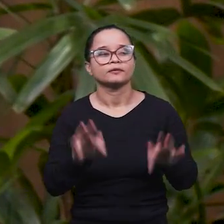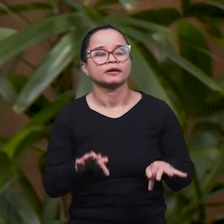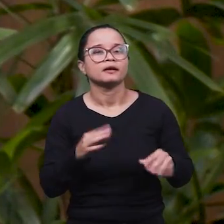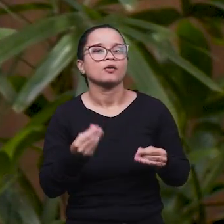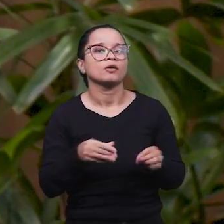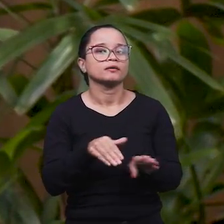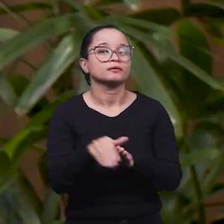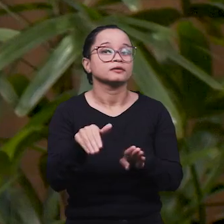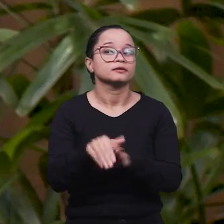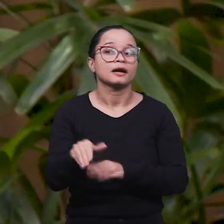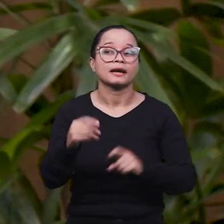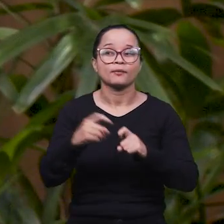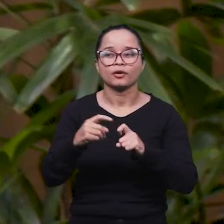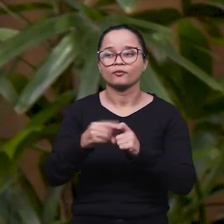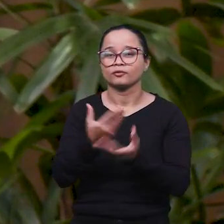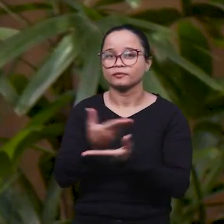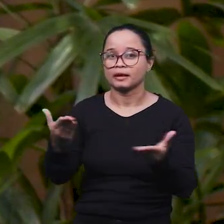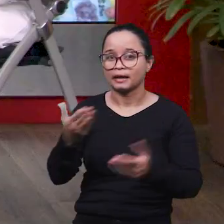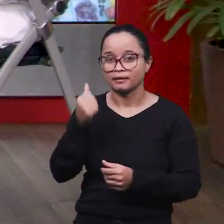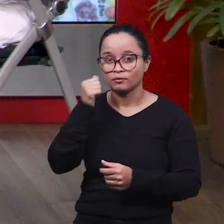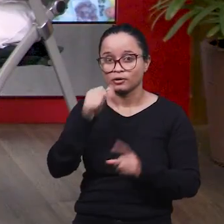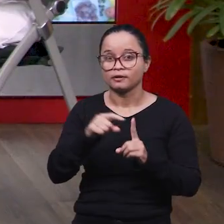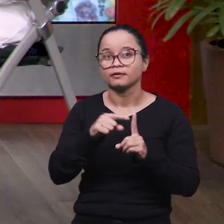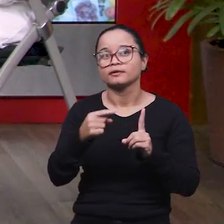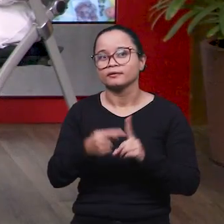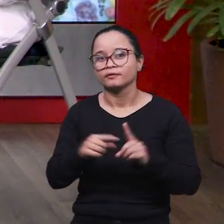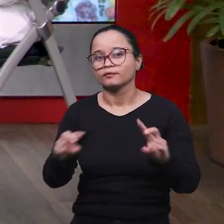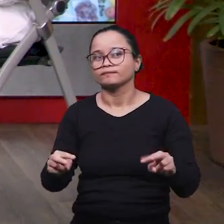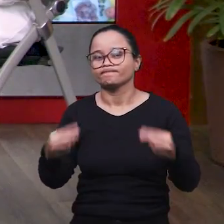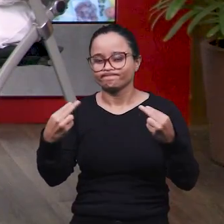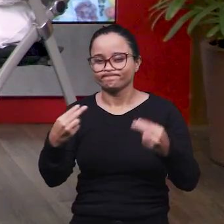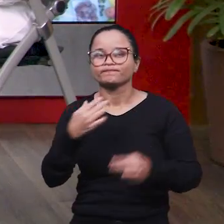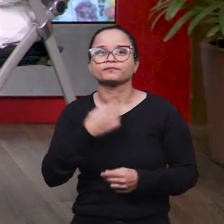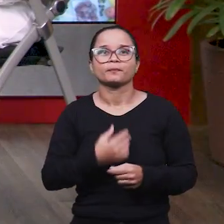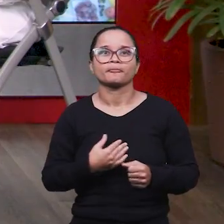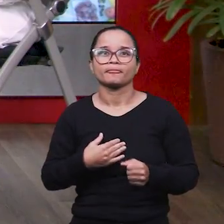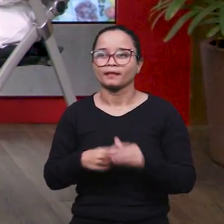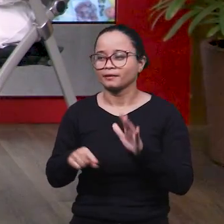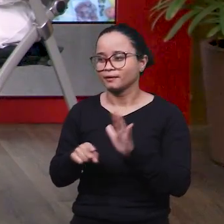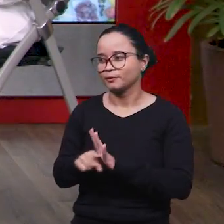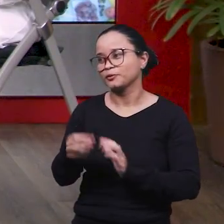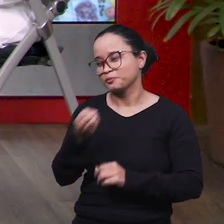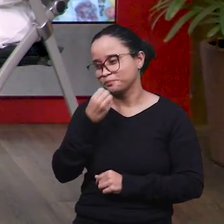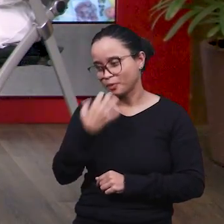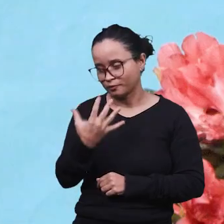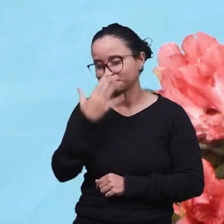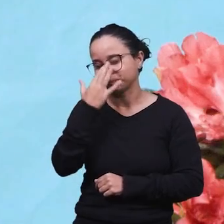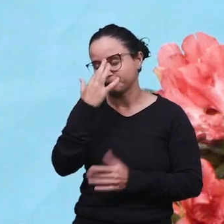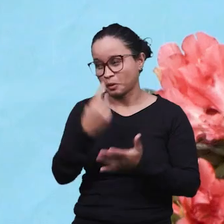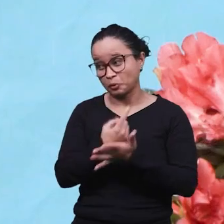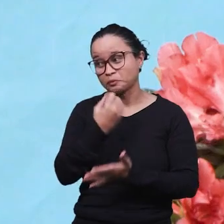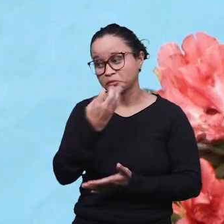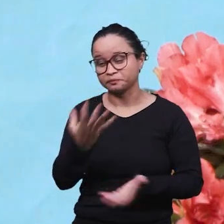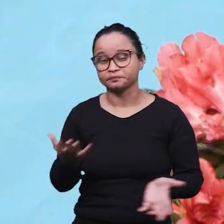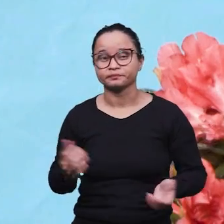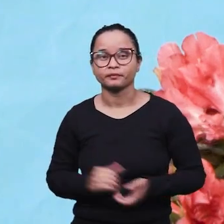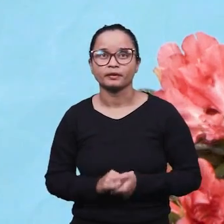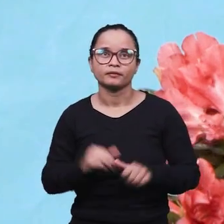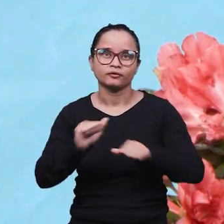né, para as gestantes que estão nos assistindo? Isso é uma pergunta muito boa, porque assim, o que eu queria deixar